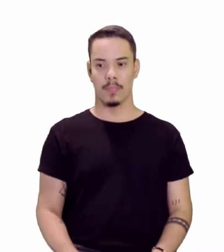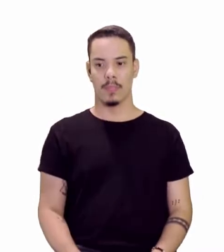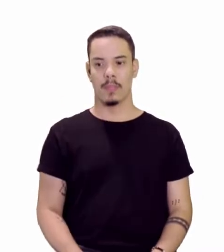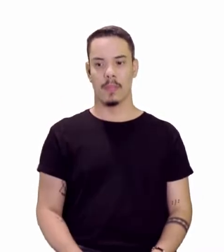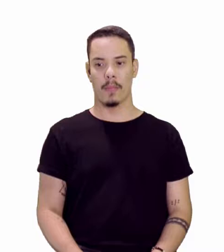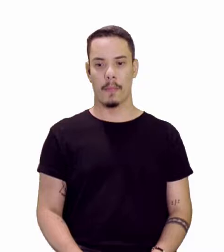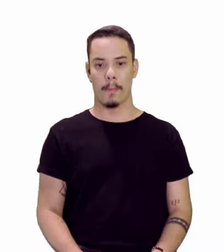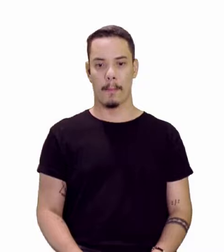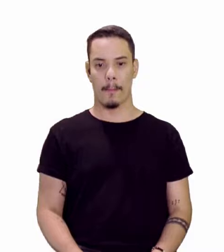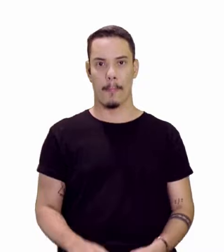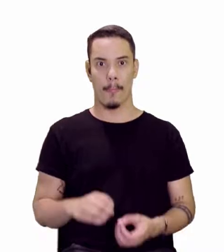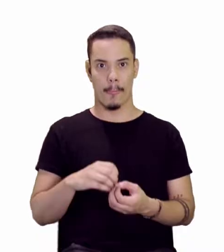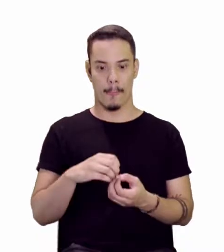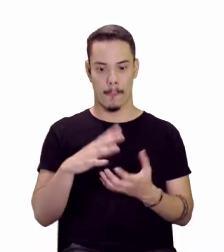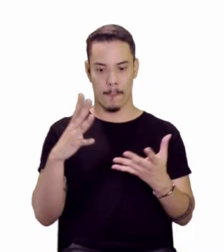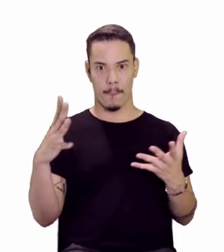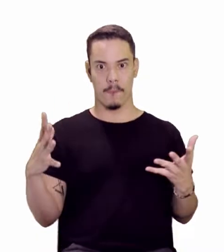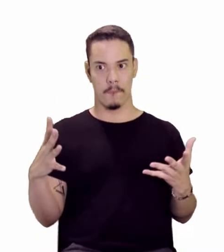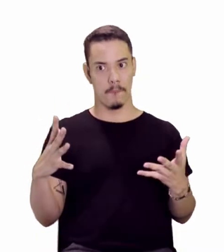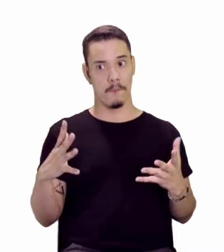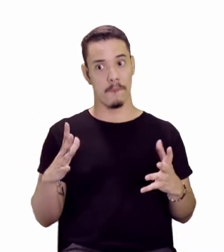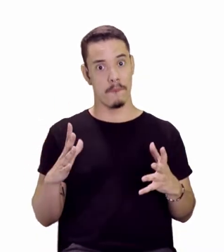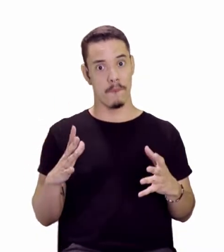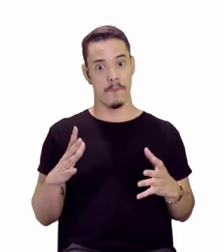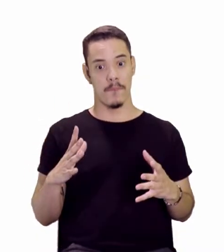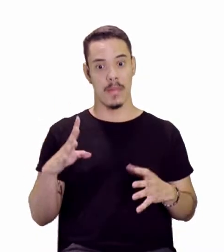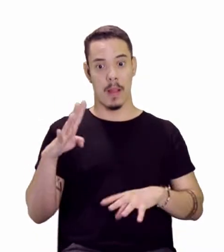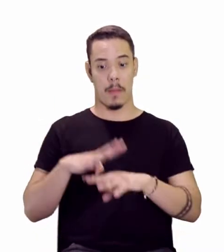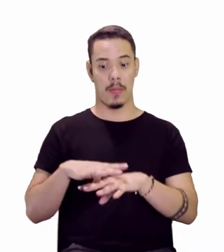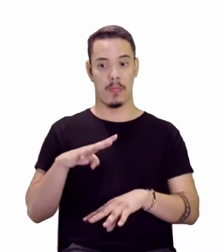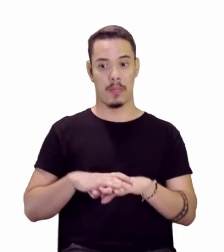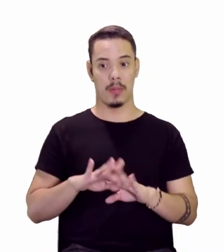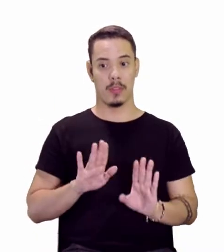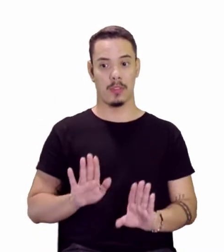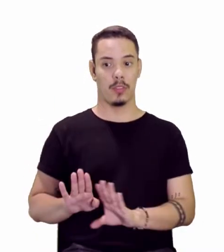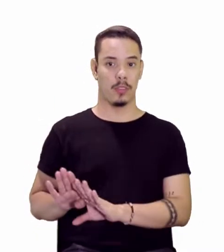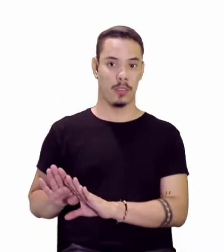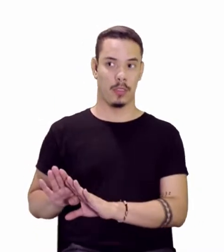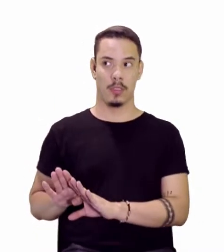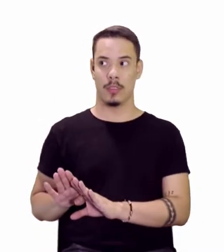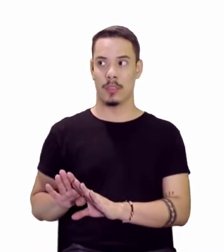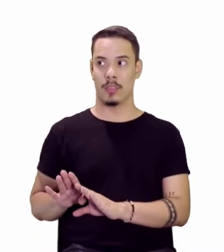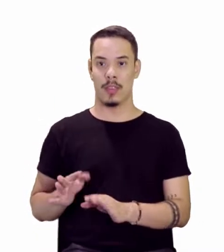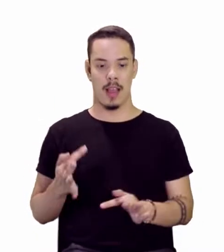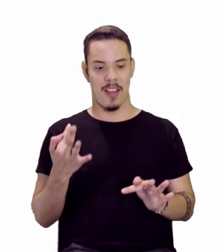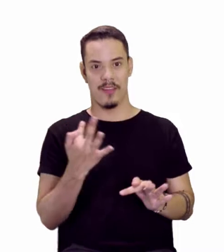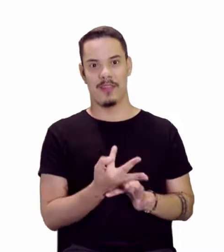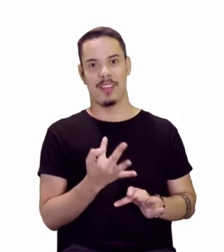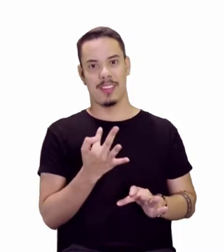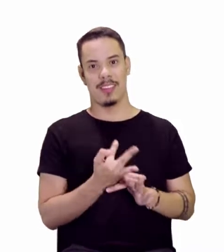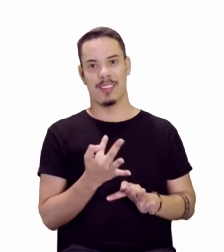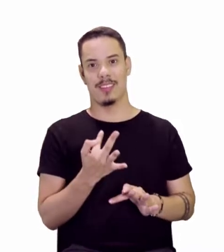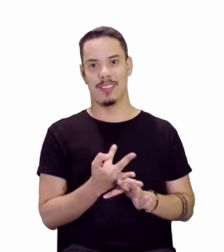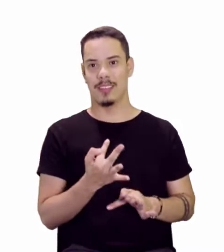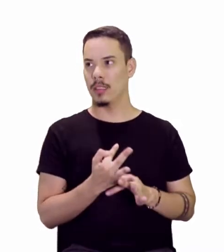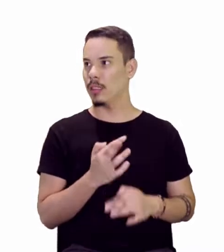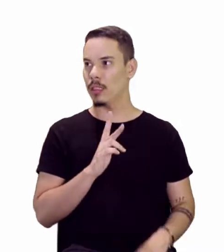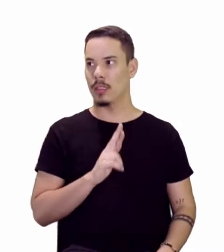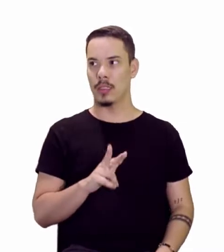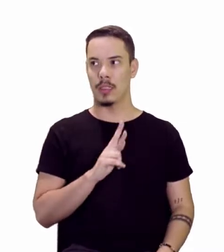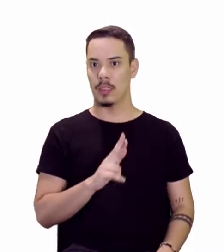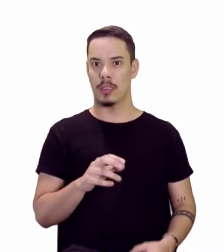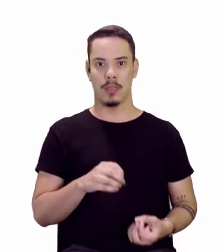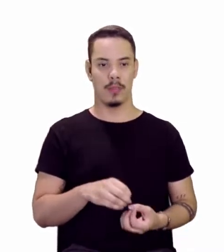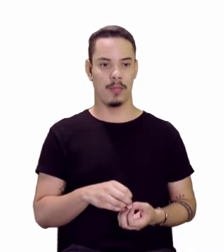Então, será mágica? Será mágica? Se for mágica, é matemática. É física. Física. Então não é mágica.